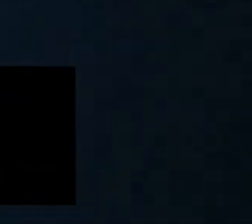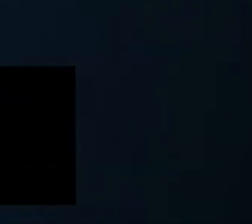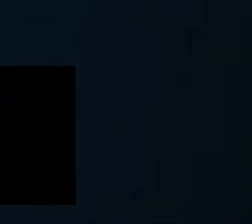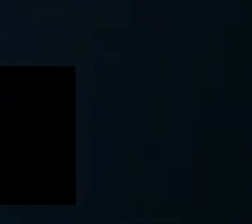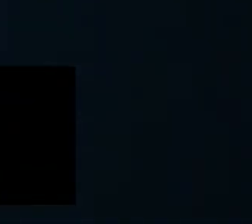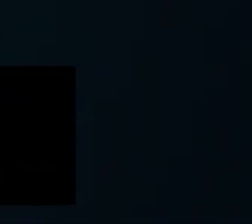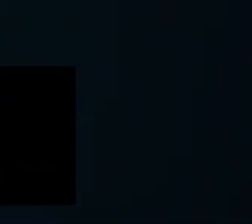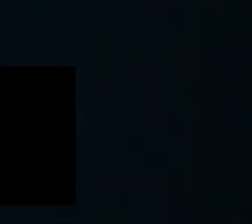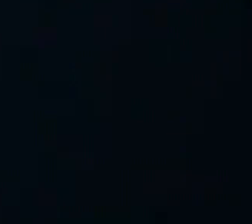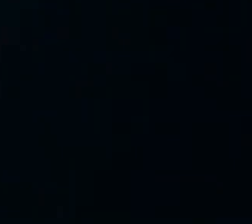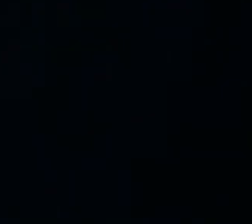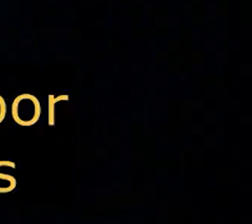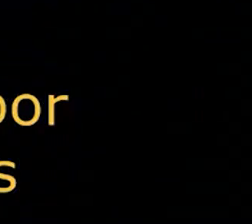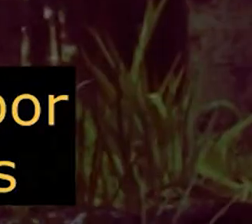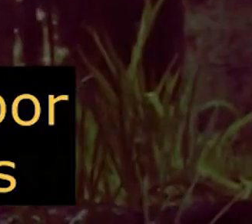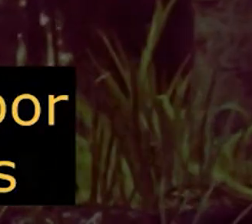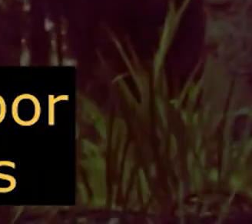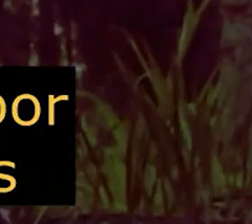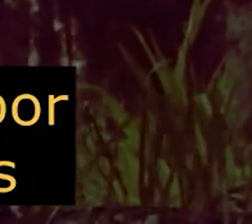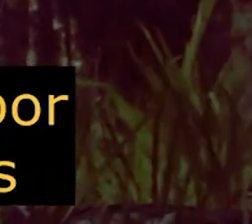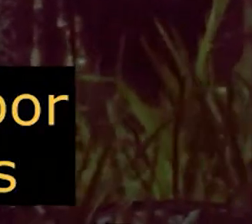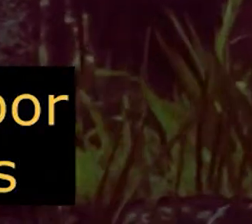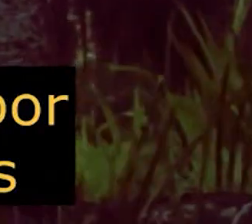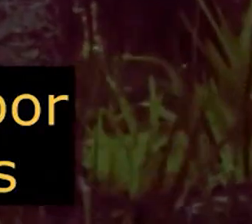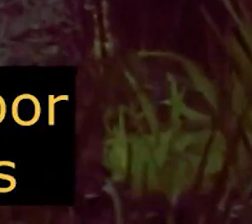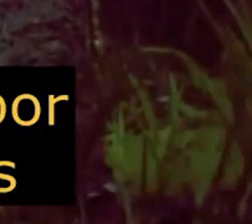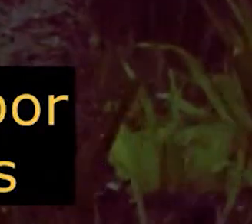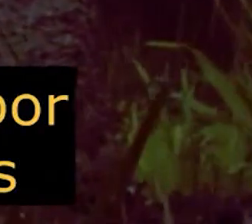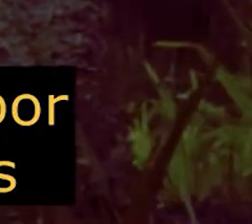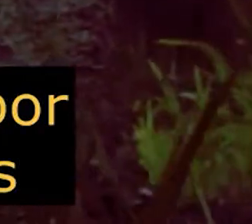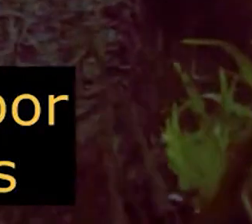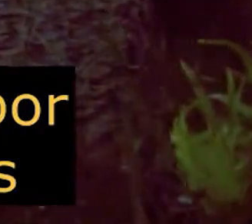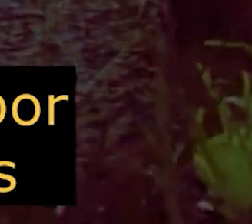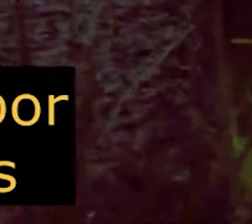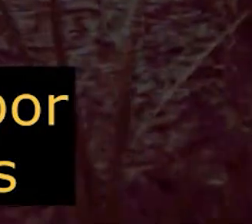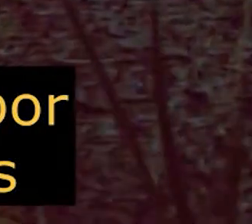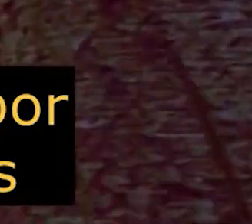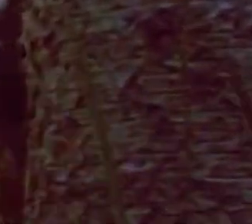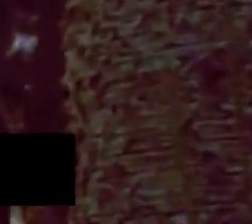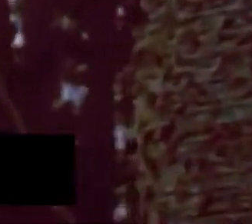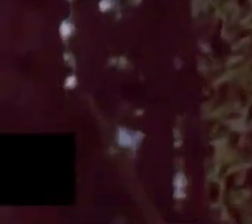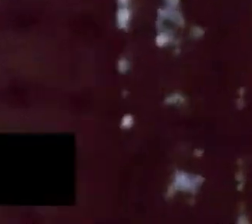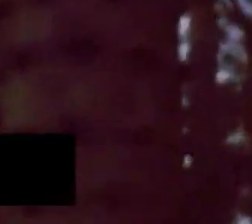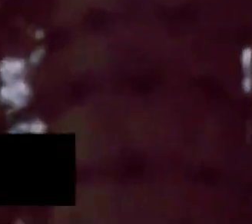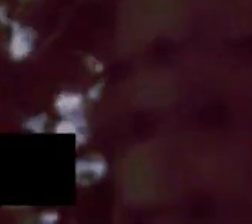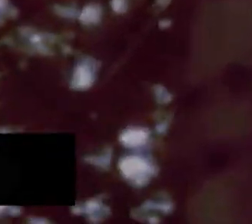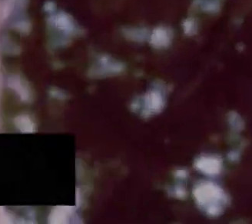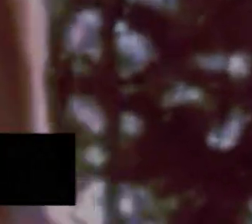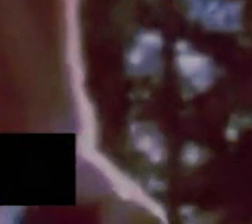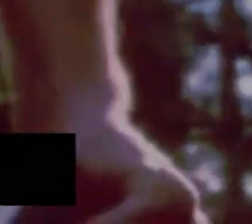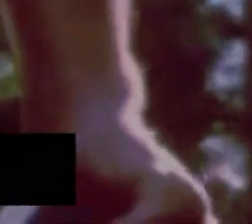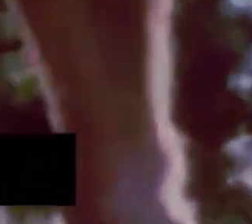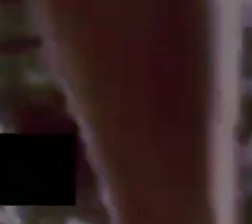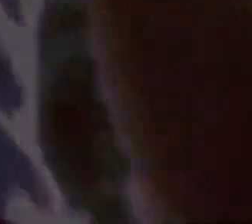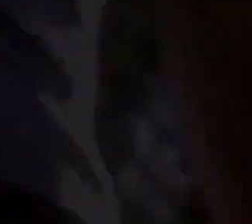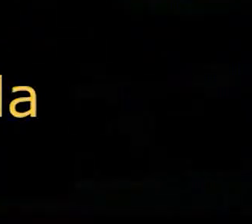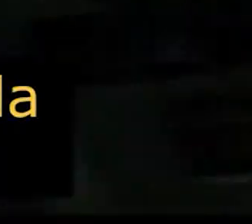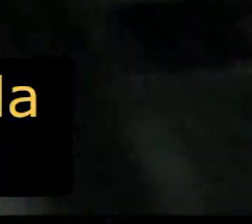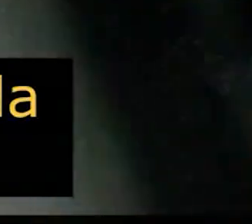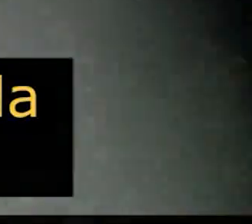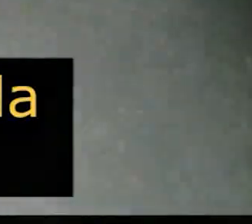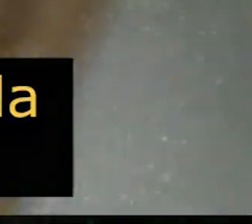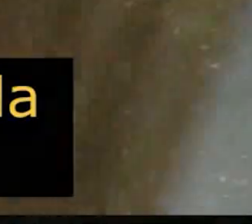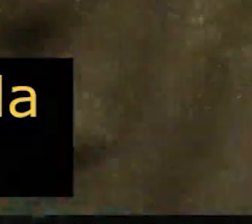proposta de Rafael Perso. Dessa vez, o sujeito apresentado por um aplicativo de relacionamentos não busca por sexo casual.